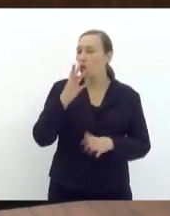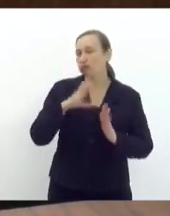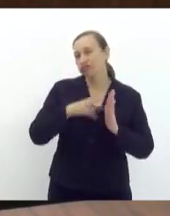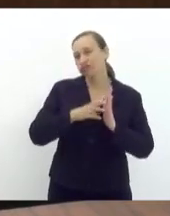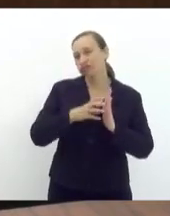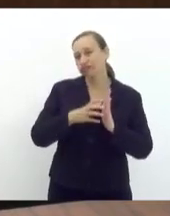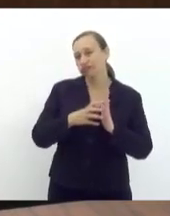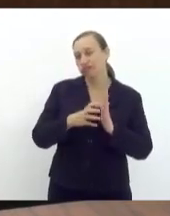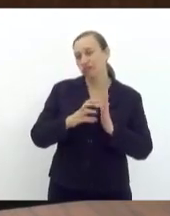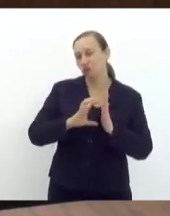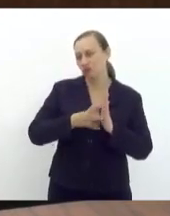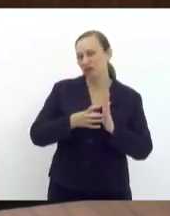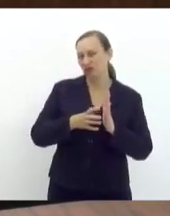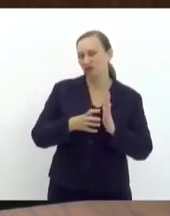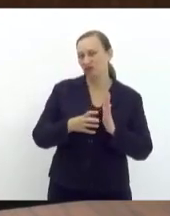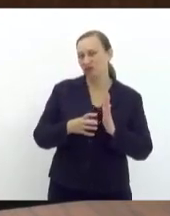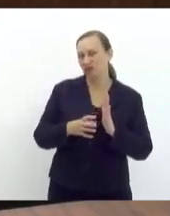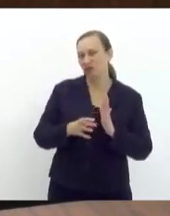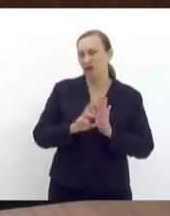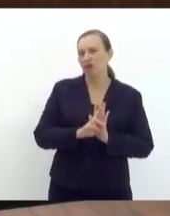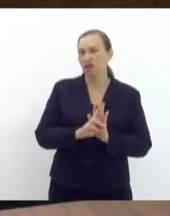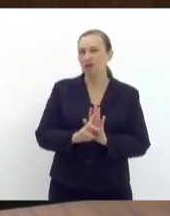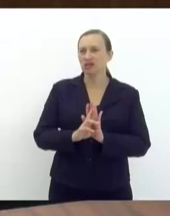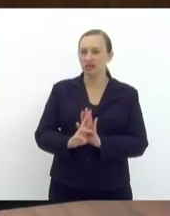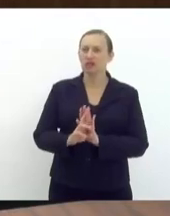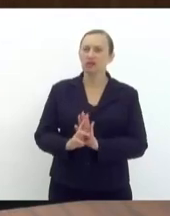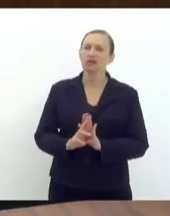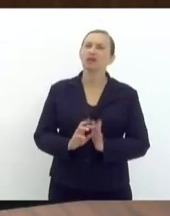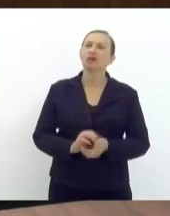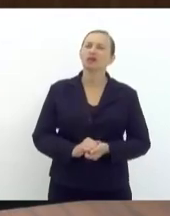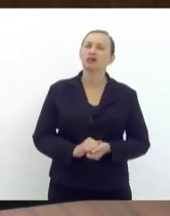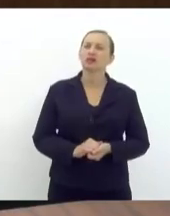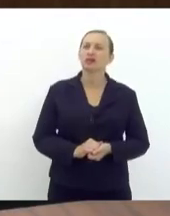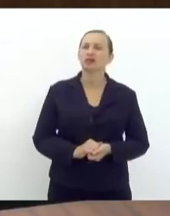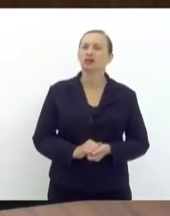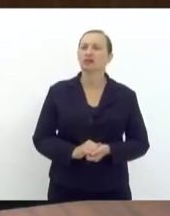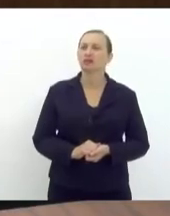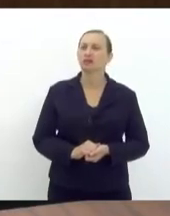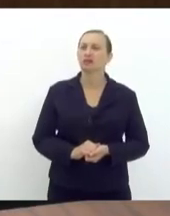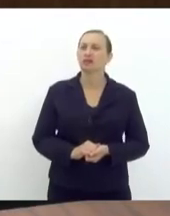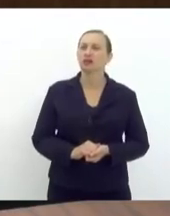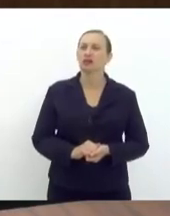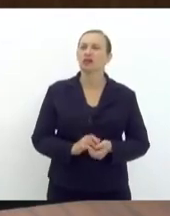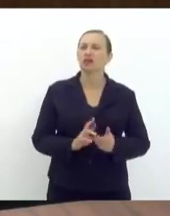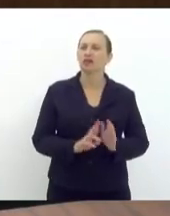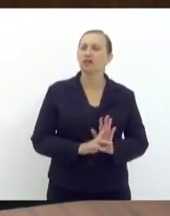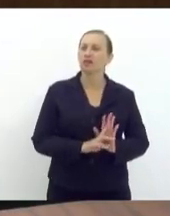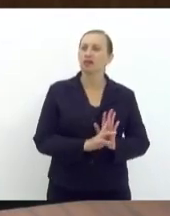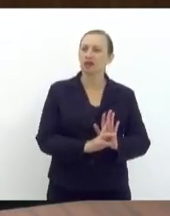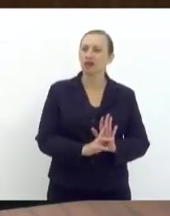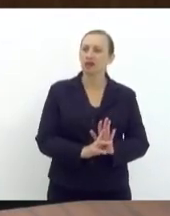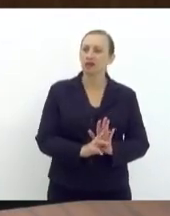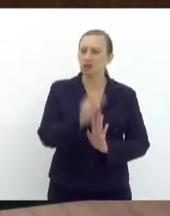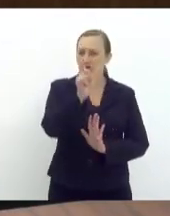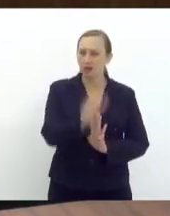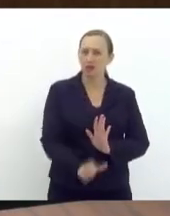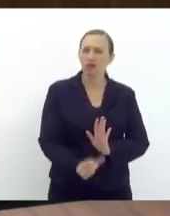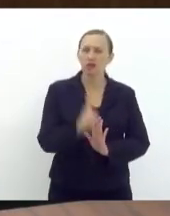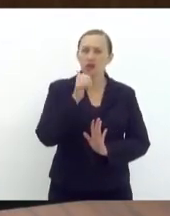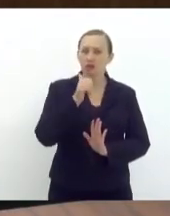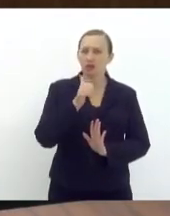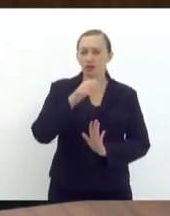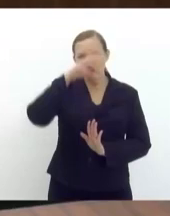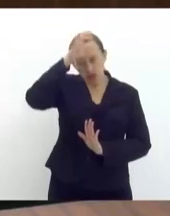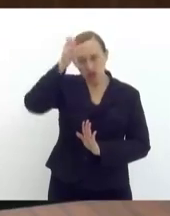dos partidos das pessoas que representam os seus partidos políticos Aqui nós temos referendando a pessoa te ajudou